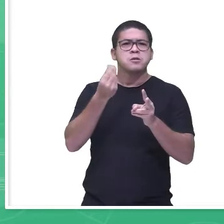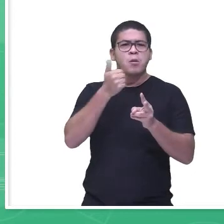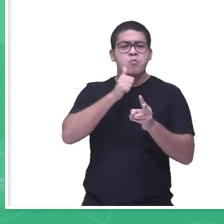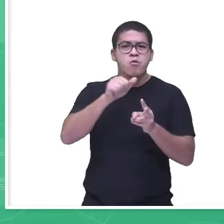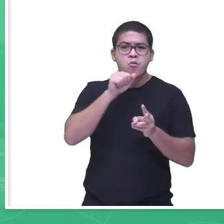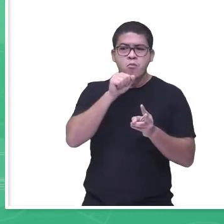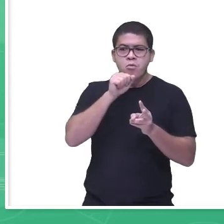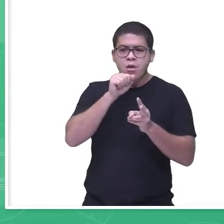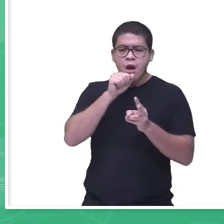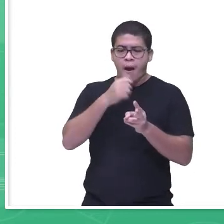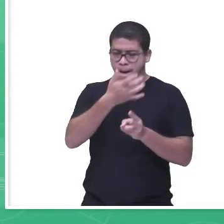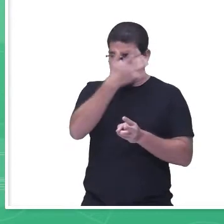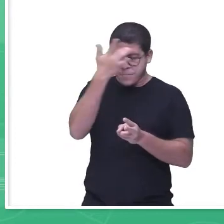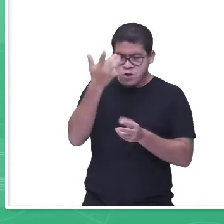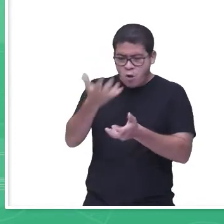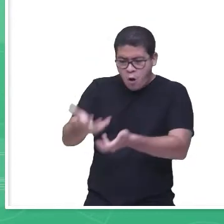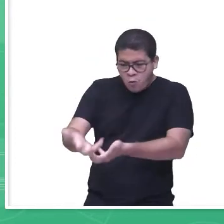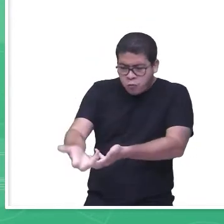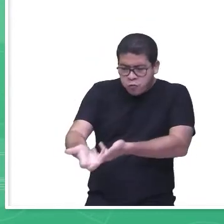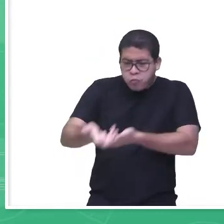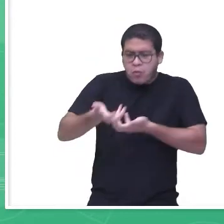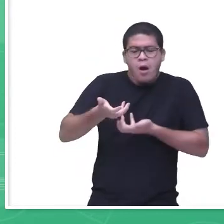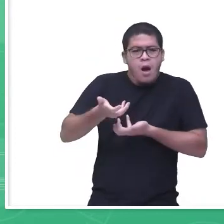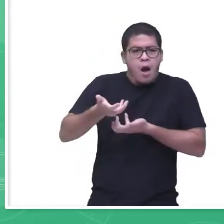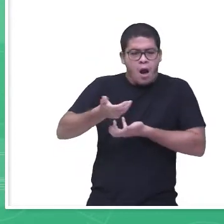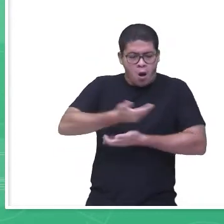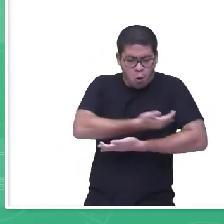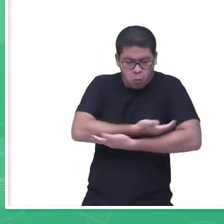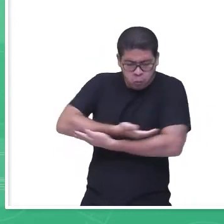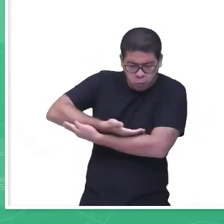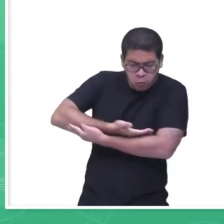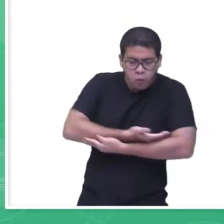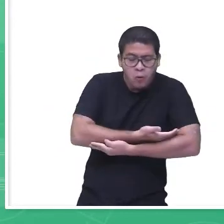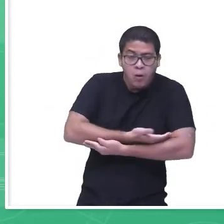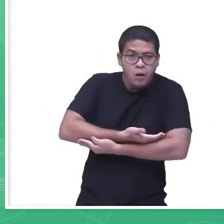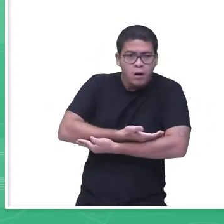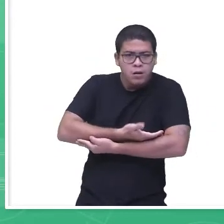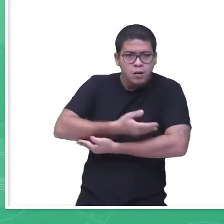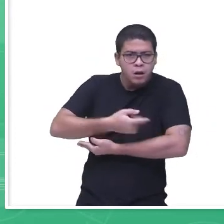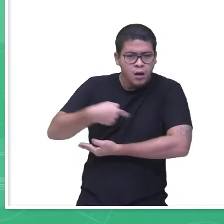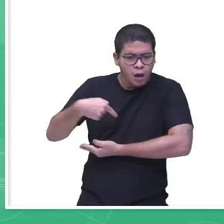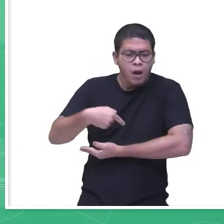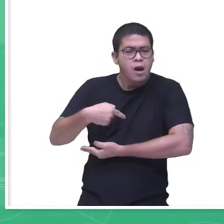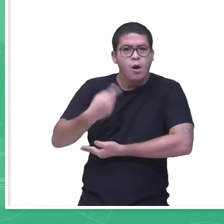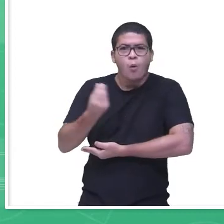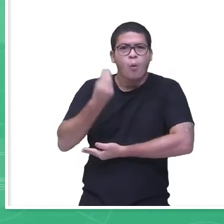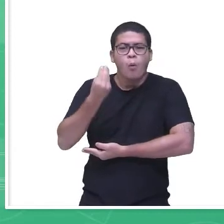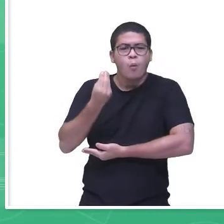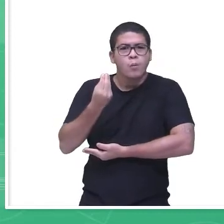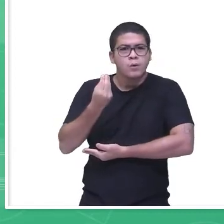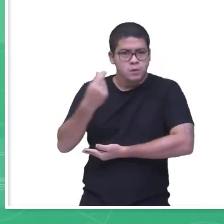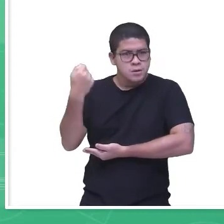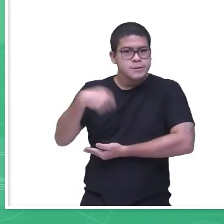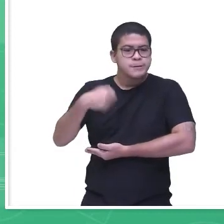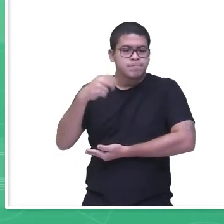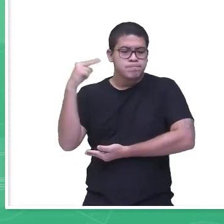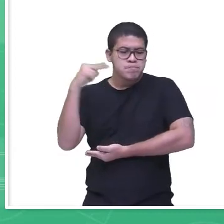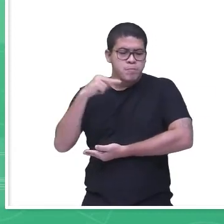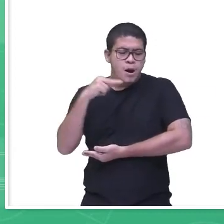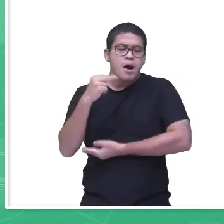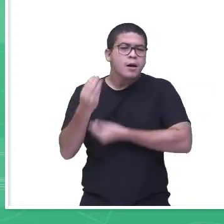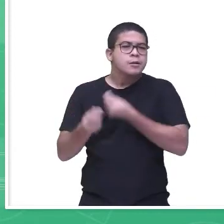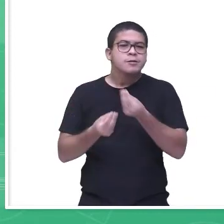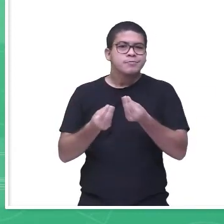de dentro uma vida. Eu via minha mãe dar à luz a uma vida, né? Ela